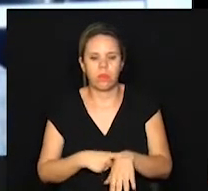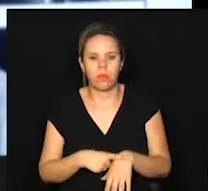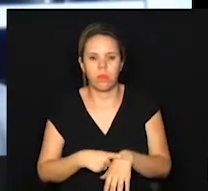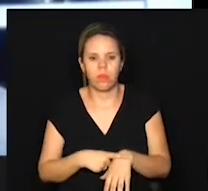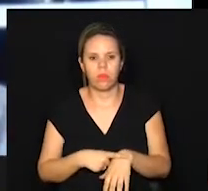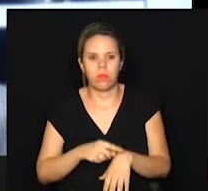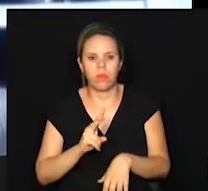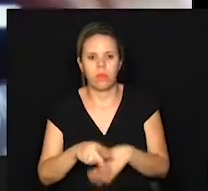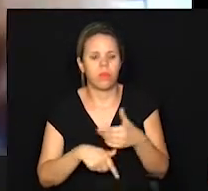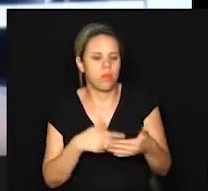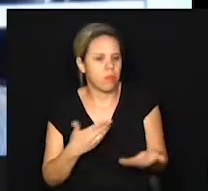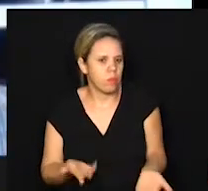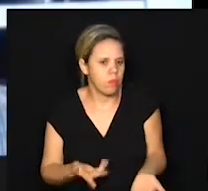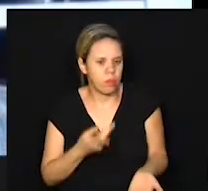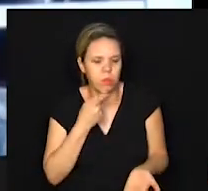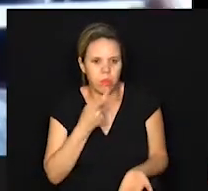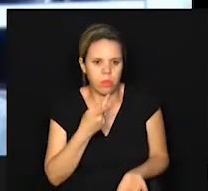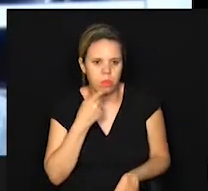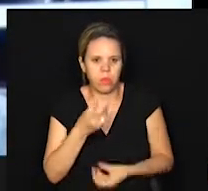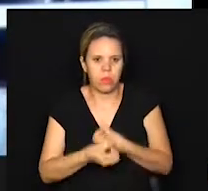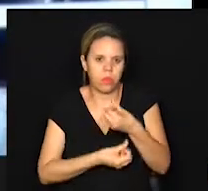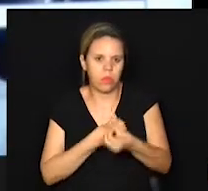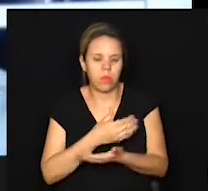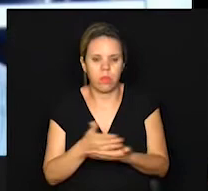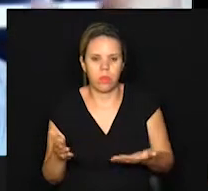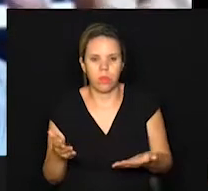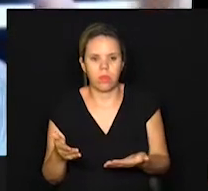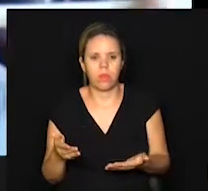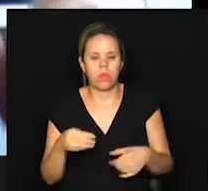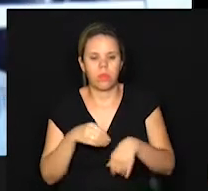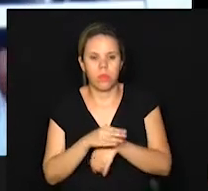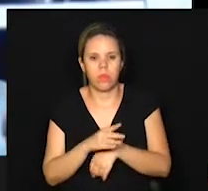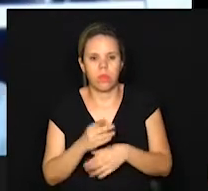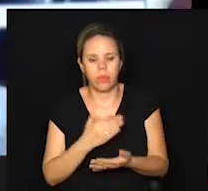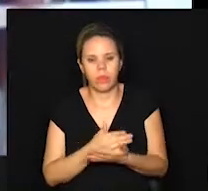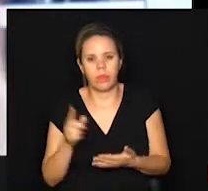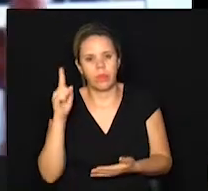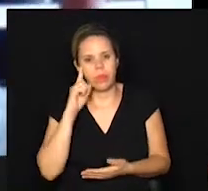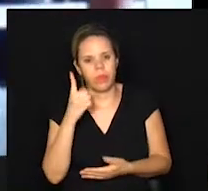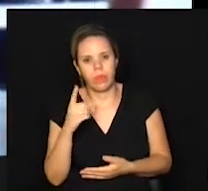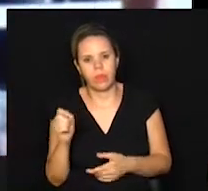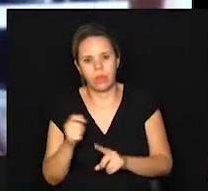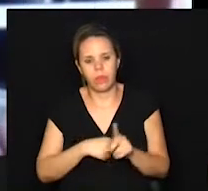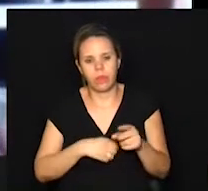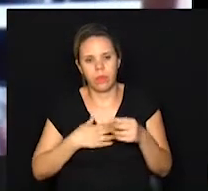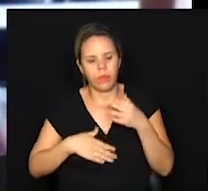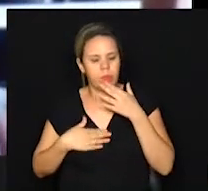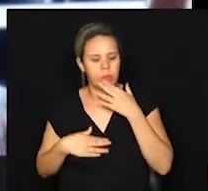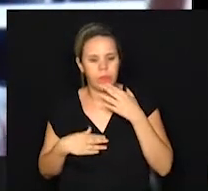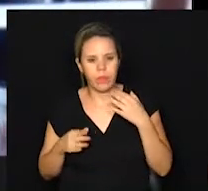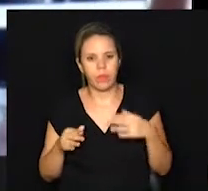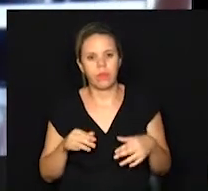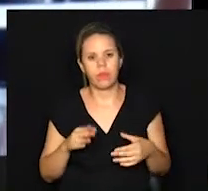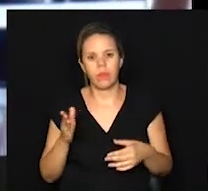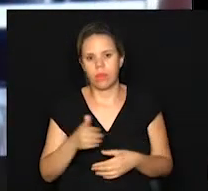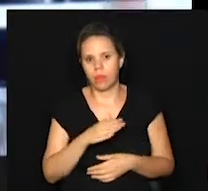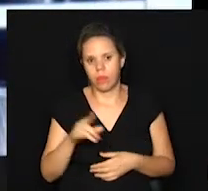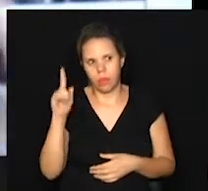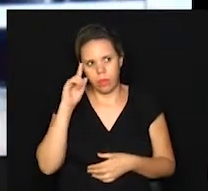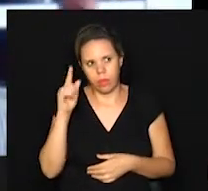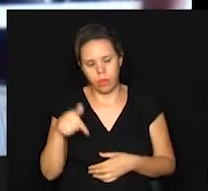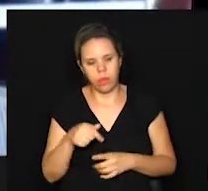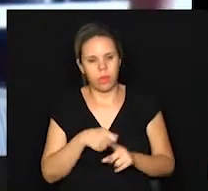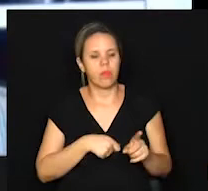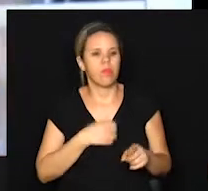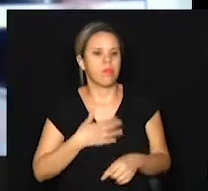né? Mencionando que o semestre, a princípio, foi indicado para começar no dia 10 de agosto e depois foi adiado para o dia 17 de agosto. O